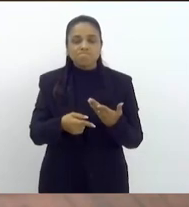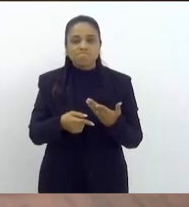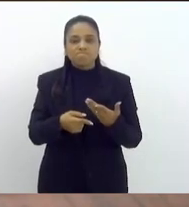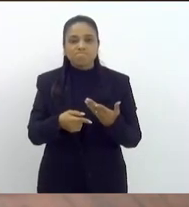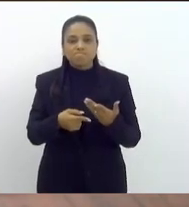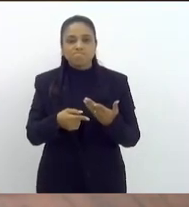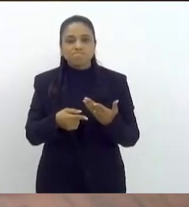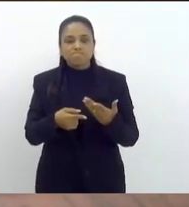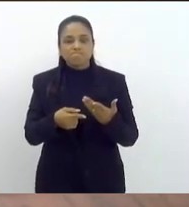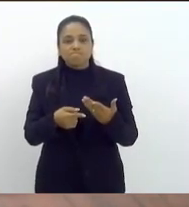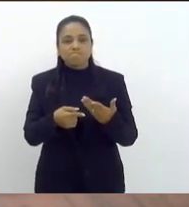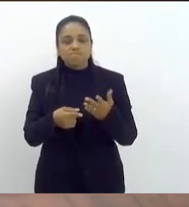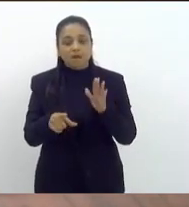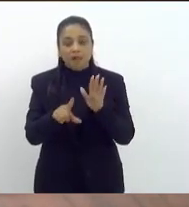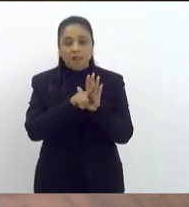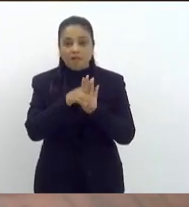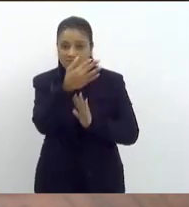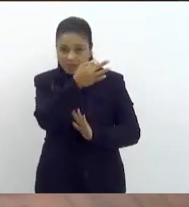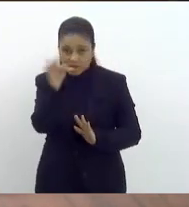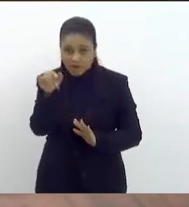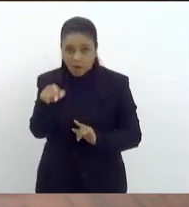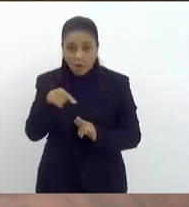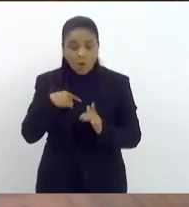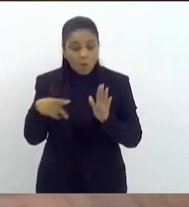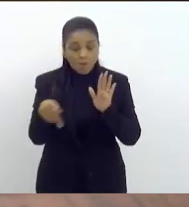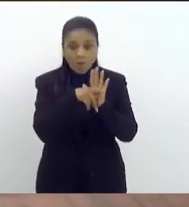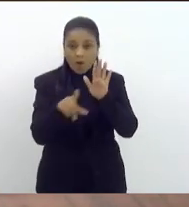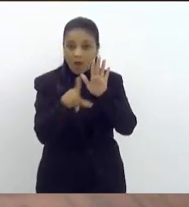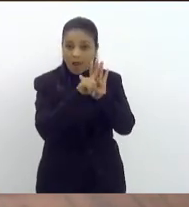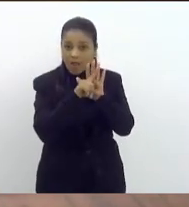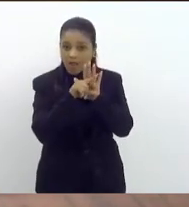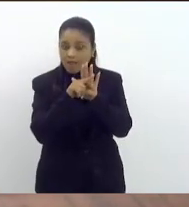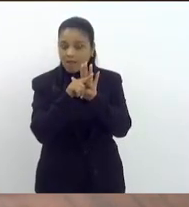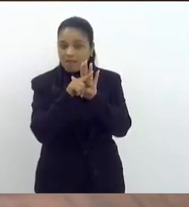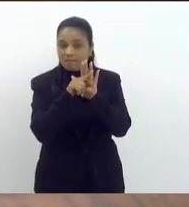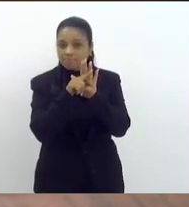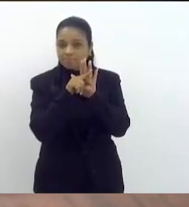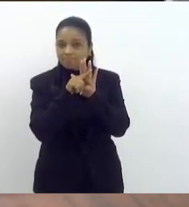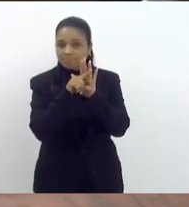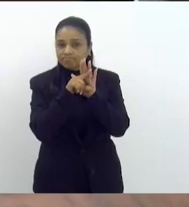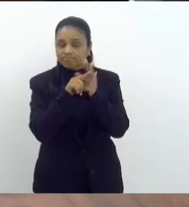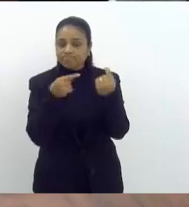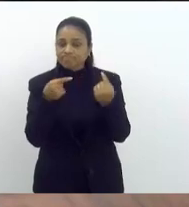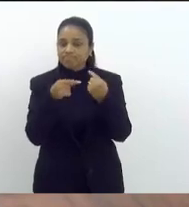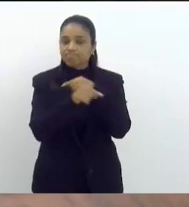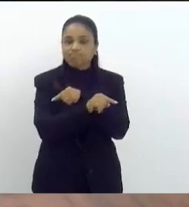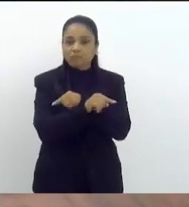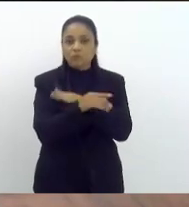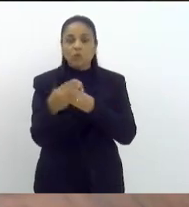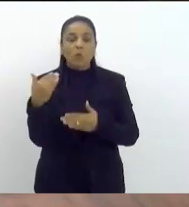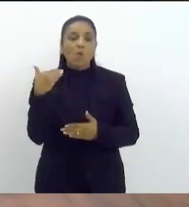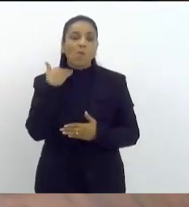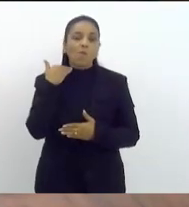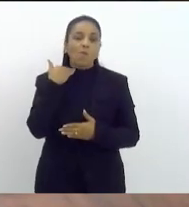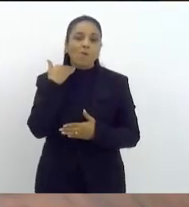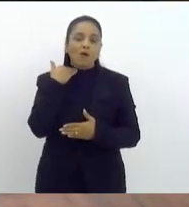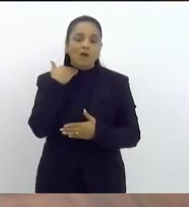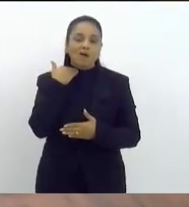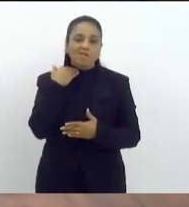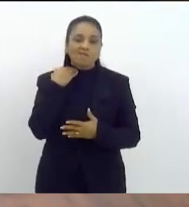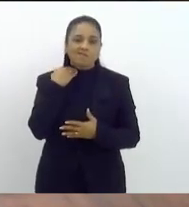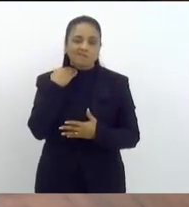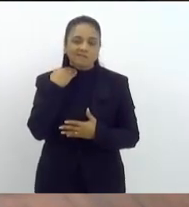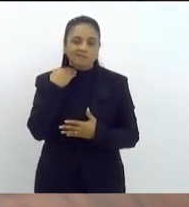da lei federal eu quero dizer que o nosso projeto de lei também ele vem de encontro a resolução do Banco Central é resolução